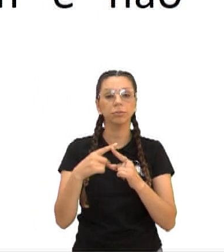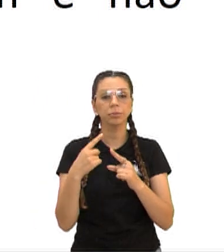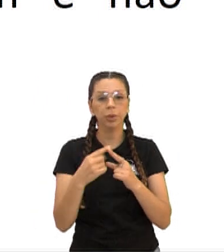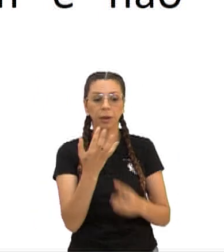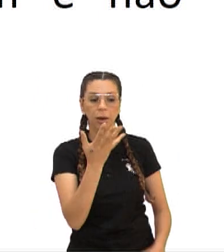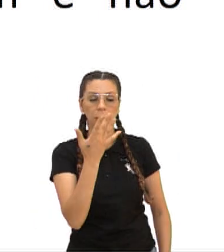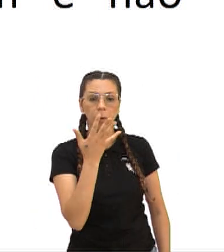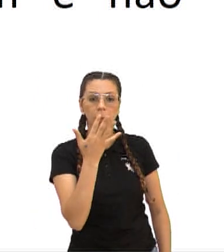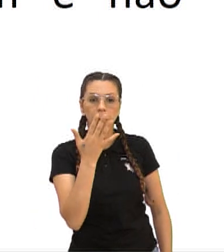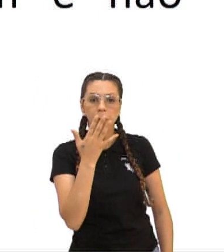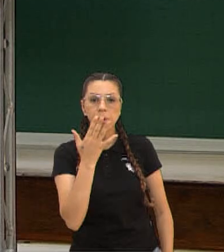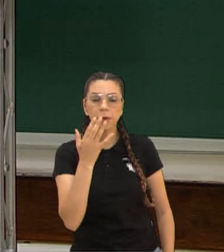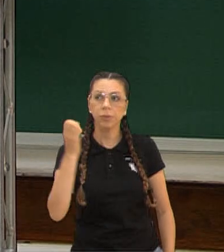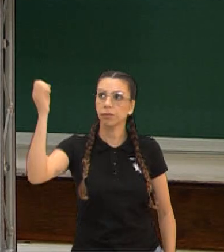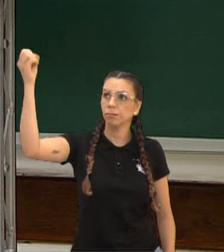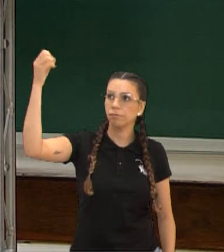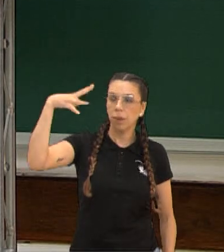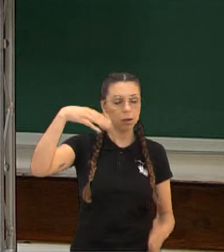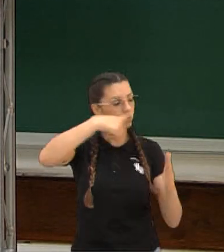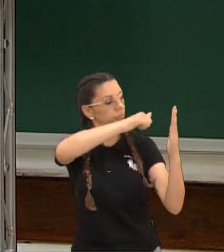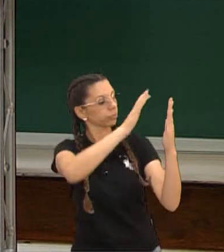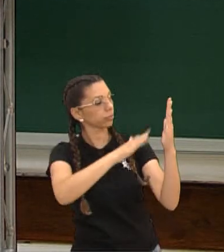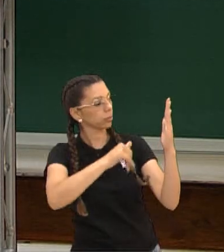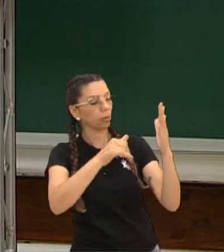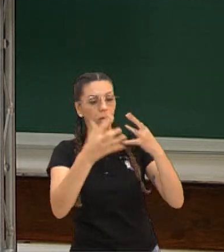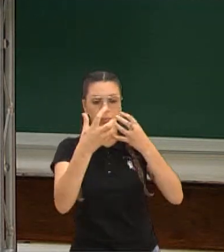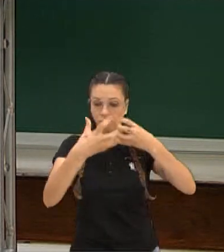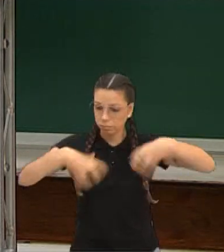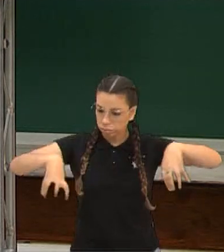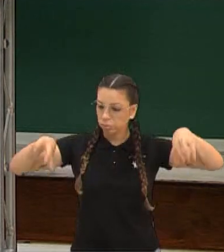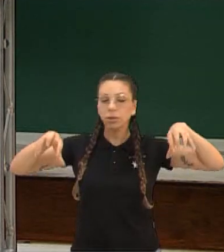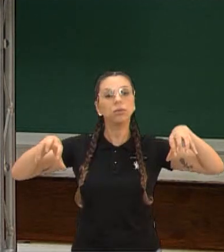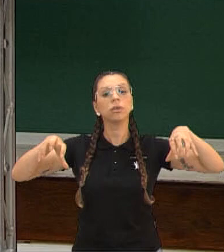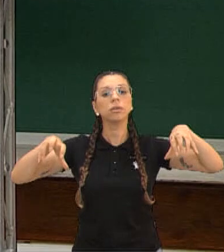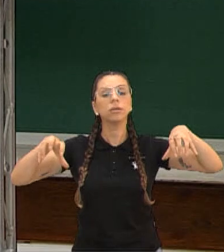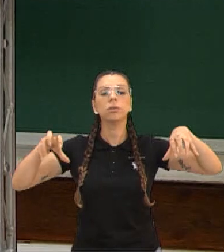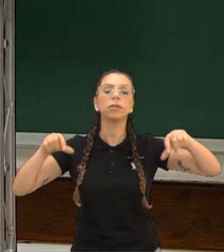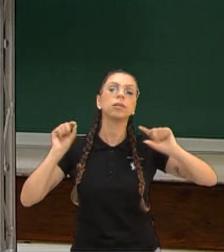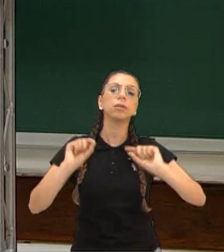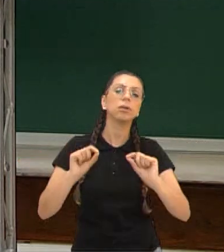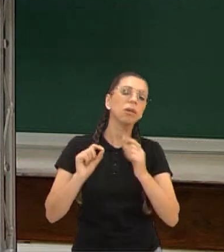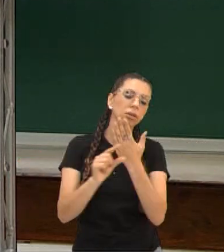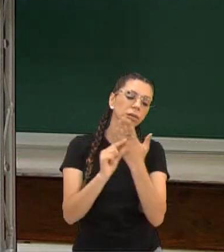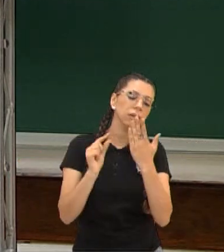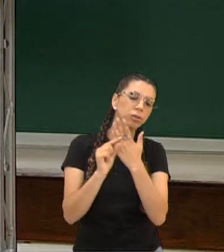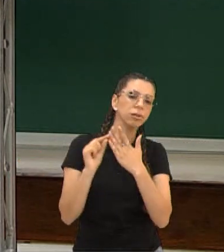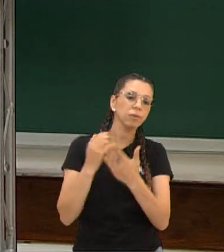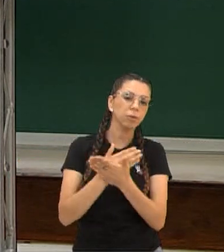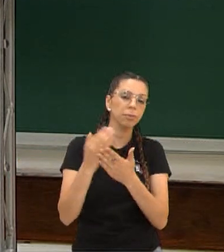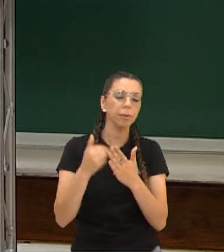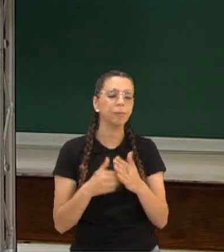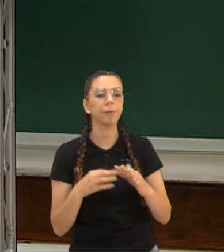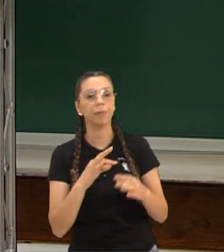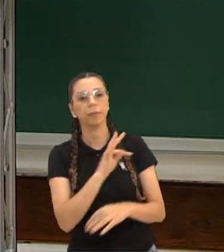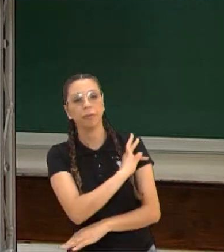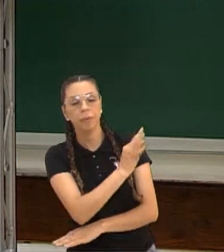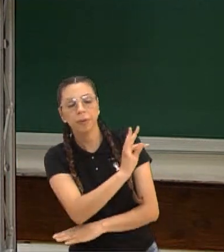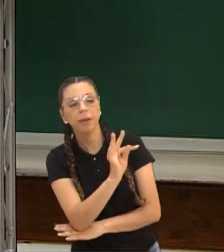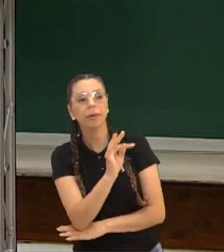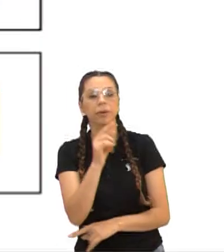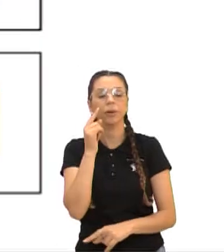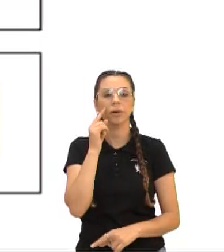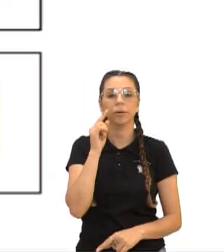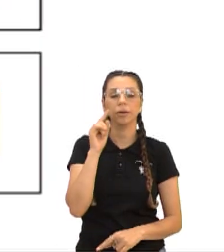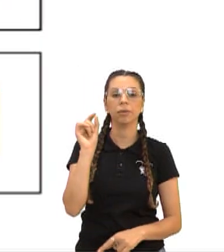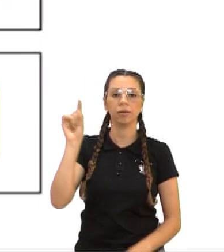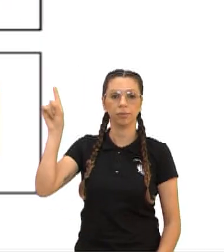acordo com o efeito que ela produz na imagem e não separadamente. Tá? Então, o que os artistas vão começar a trabalhar. Técnica, ilusão ótica. Tá?